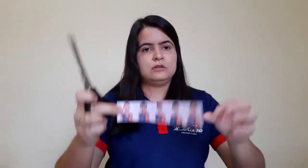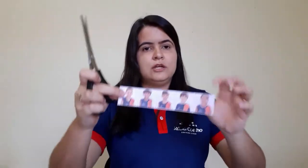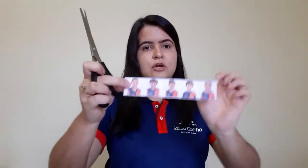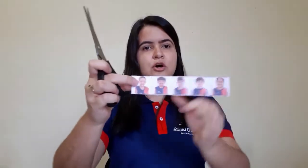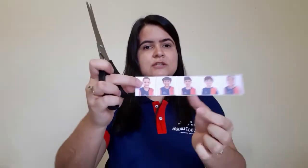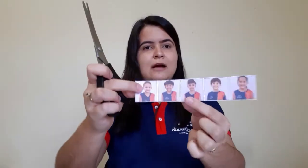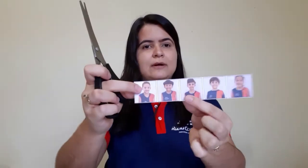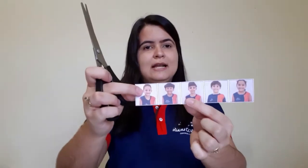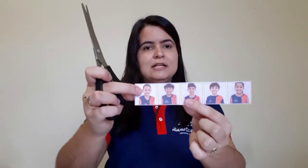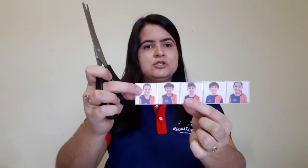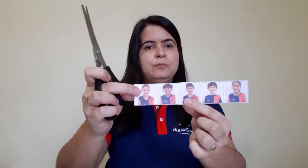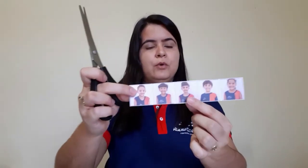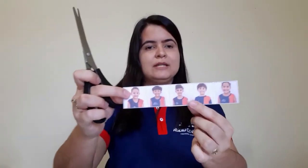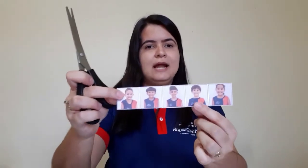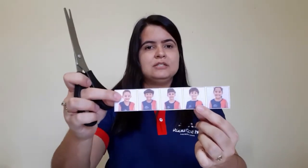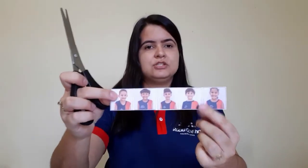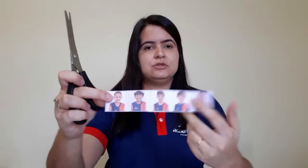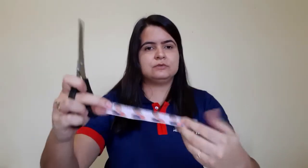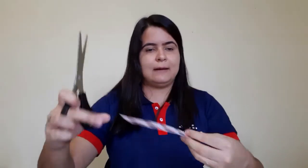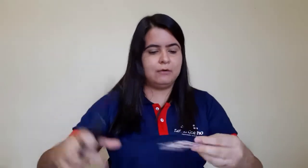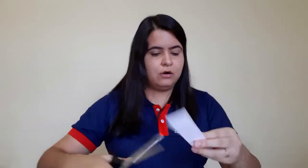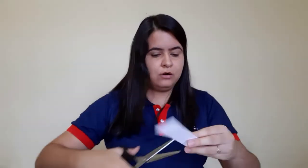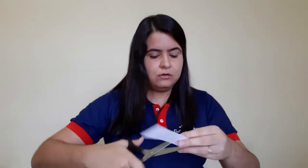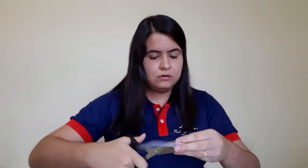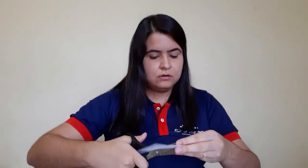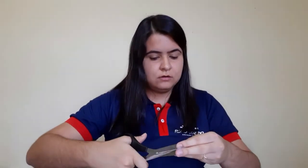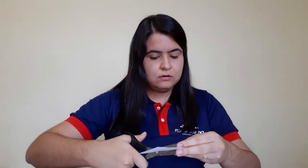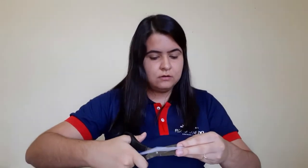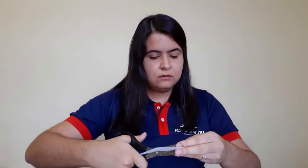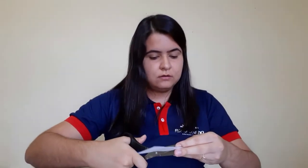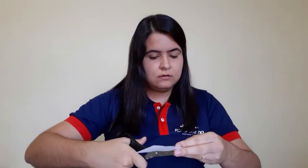Ó, tem que cortar quadradinho por quadradinho, tá bom?